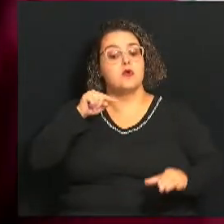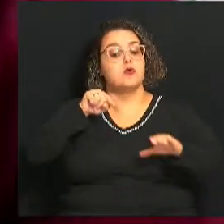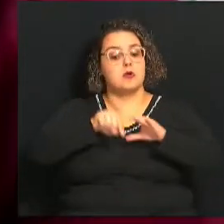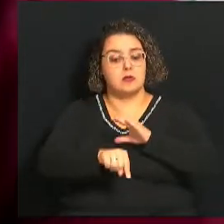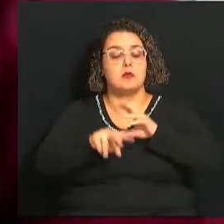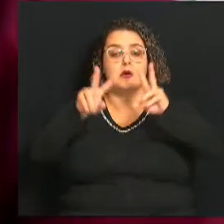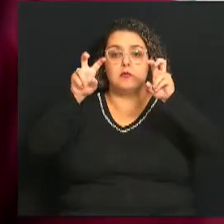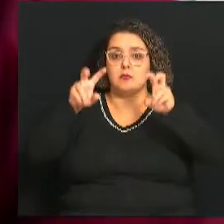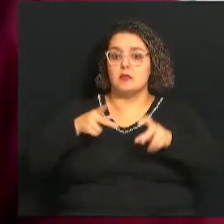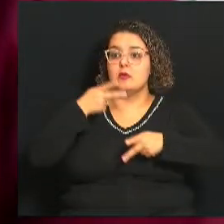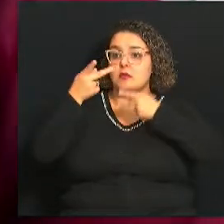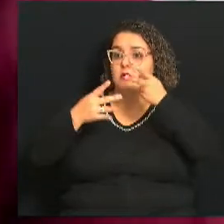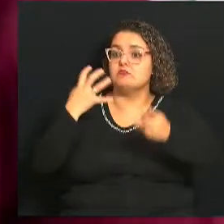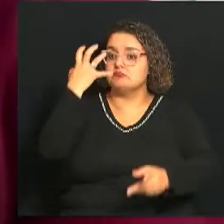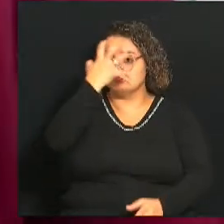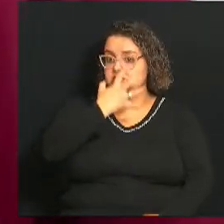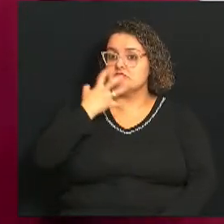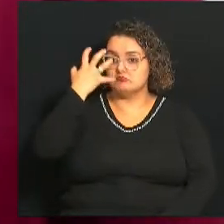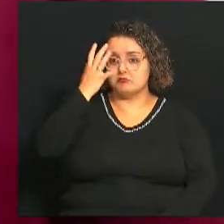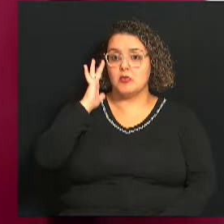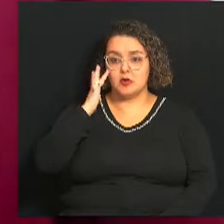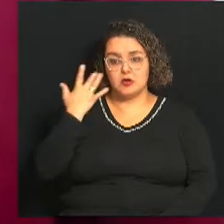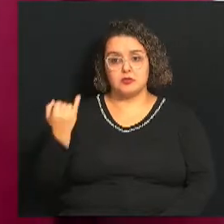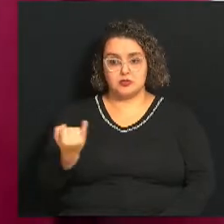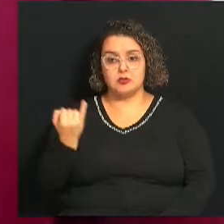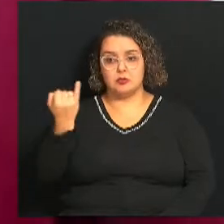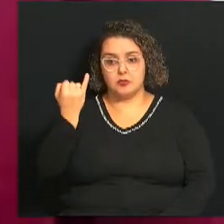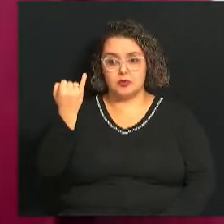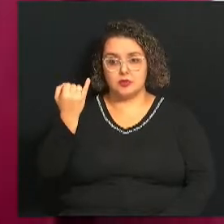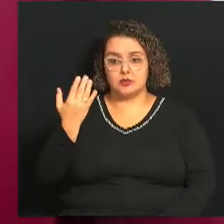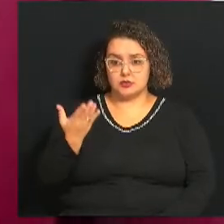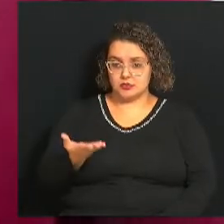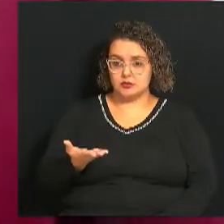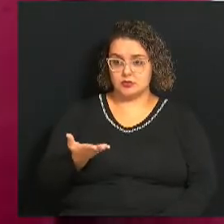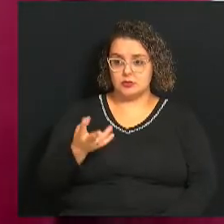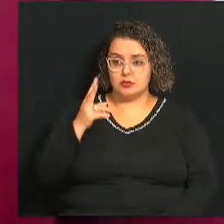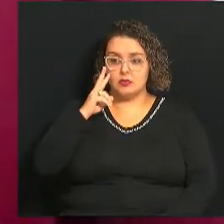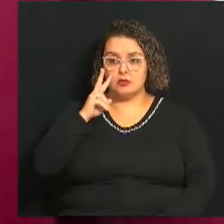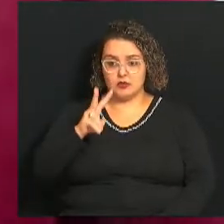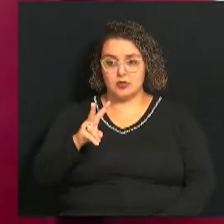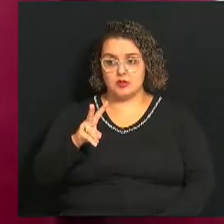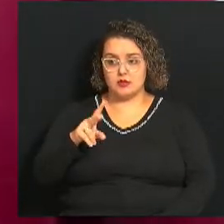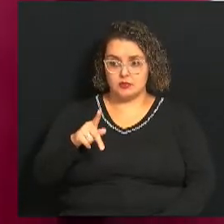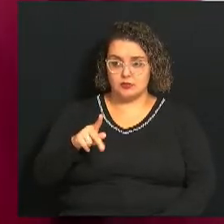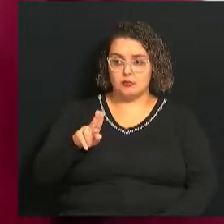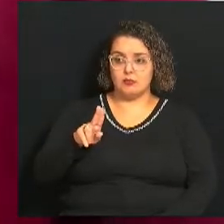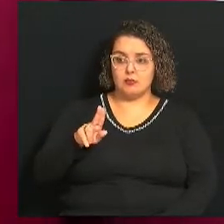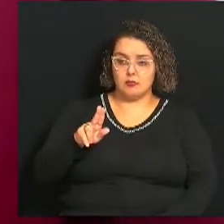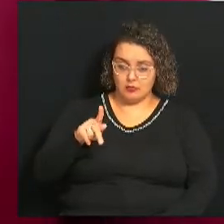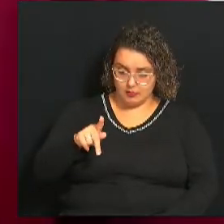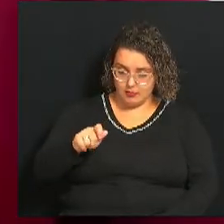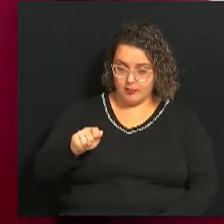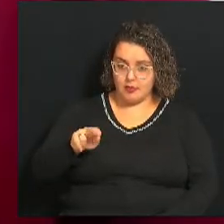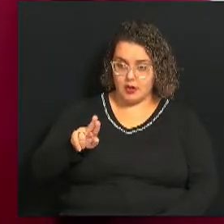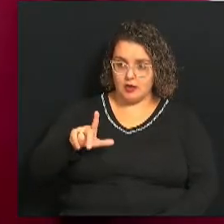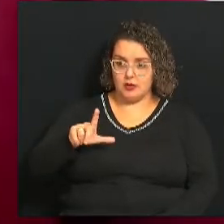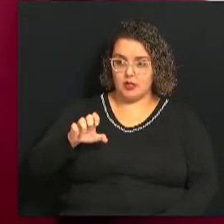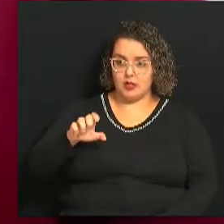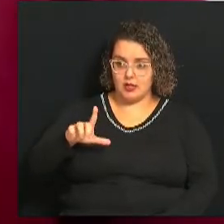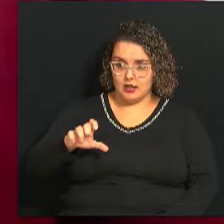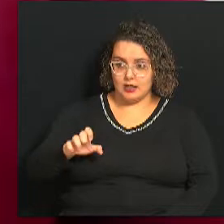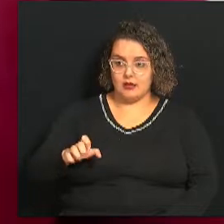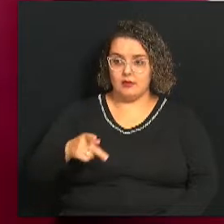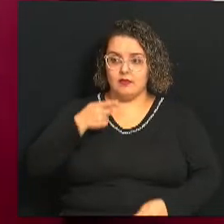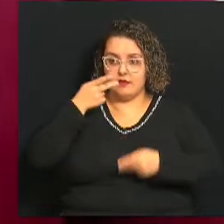com paixão. Eu acho que é importante a gente ver isso no Paulela. São pessoas que gostam de árvore, né? Nós estamos falando de